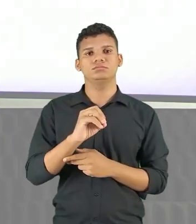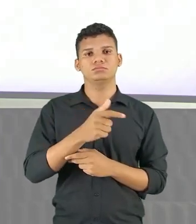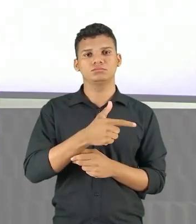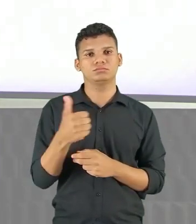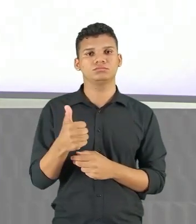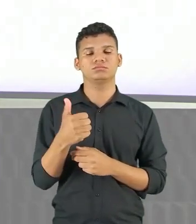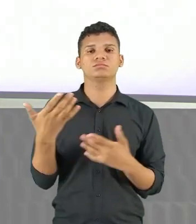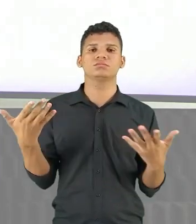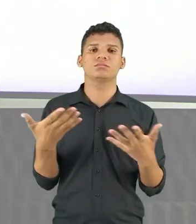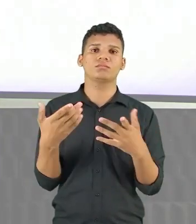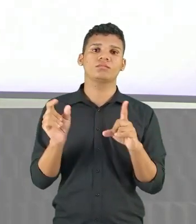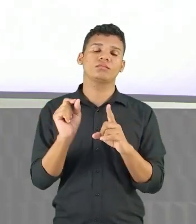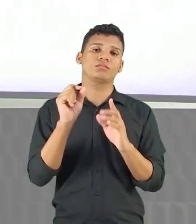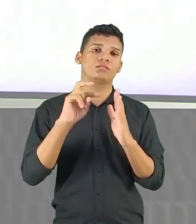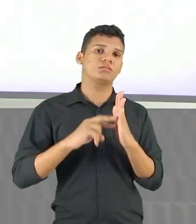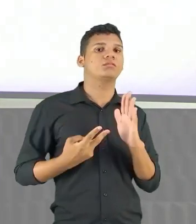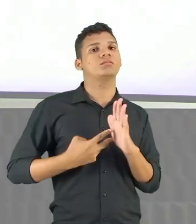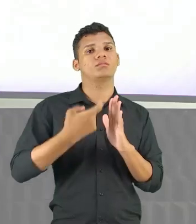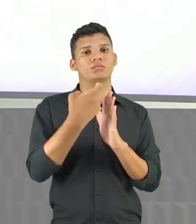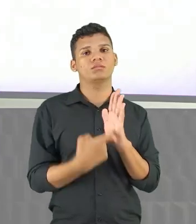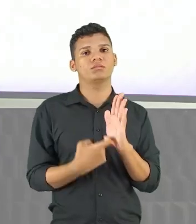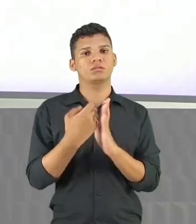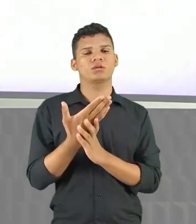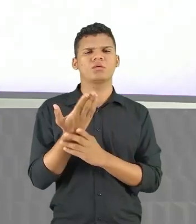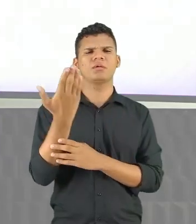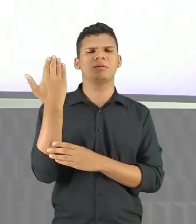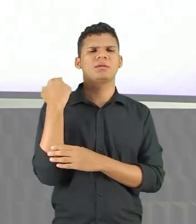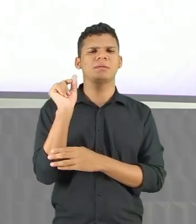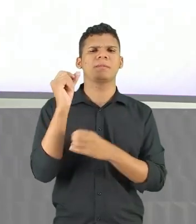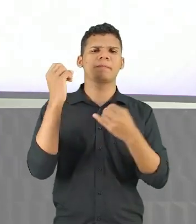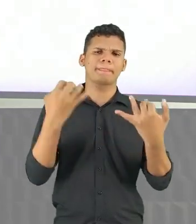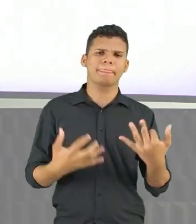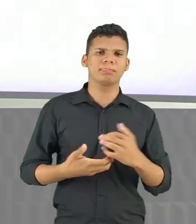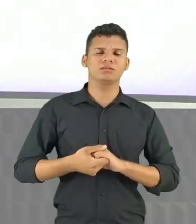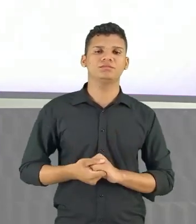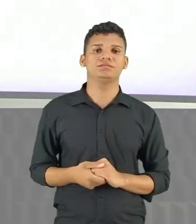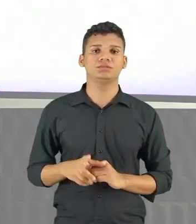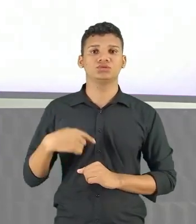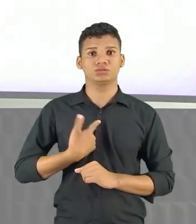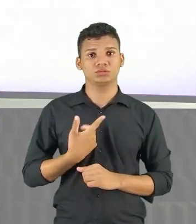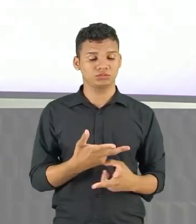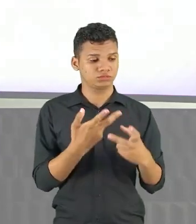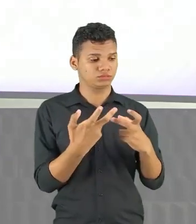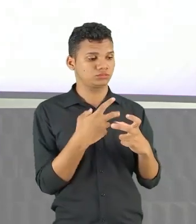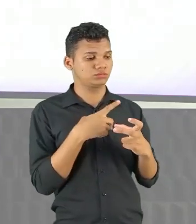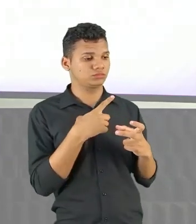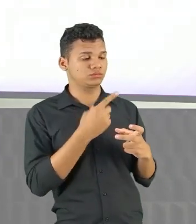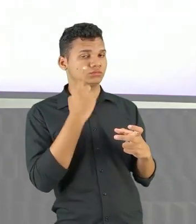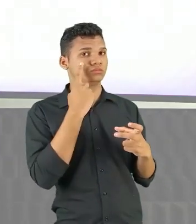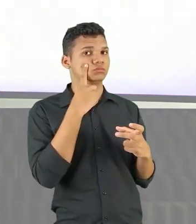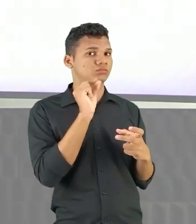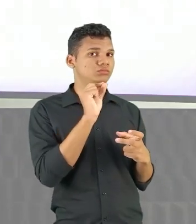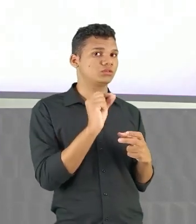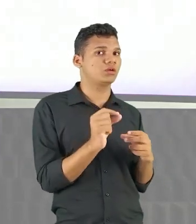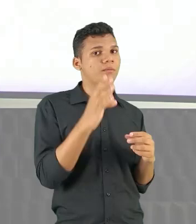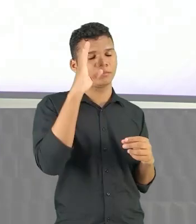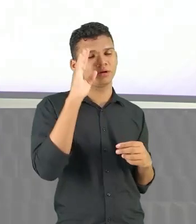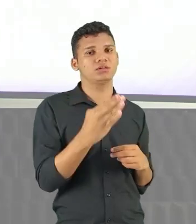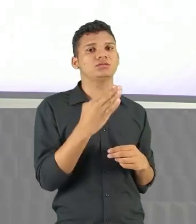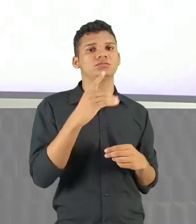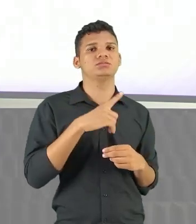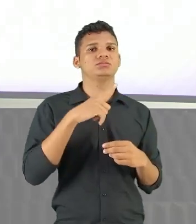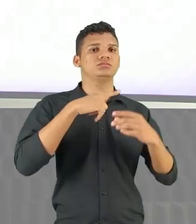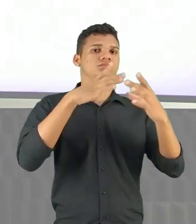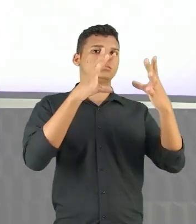o texto, diversos fatores ao longo do tempo, que aí a gente pega logo essa ideia principal, o enunciado está dizendo